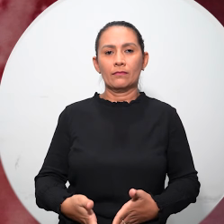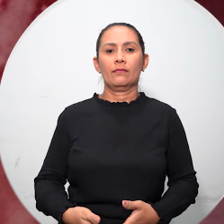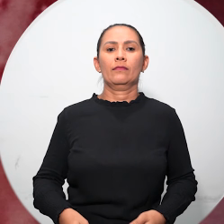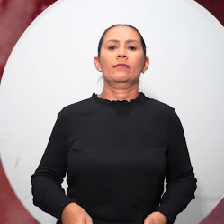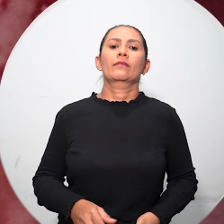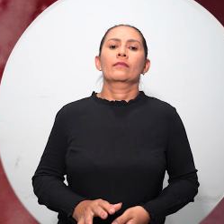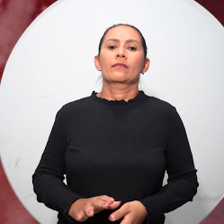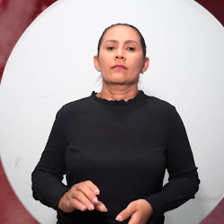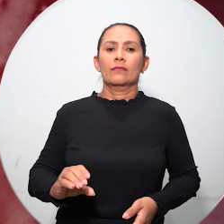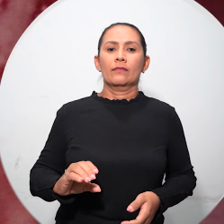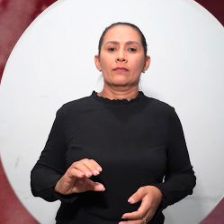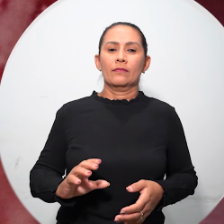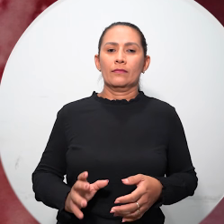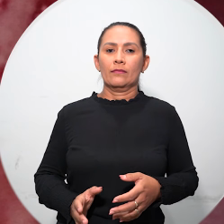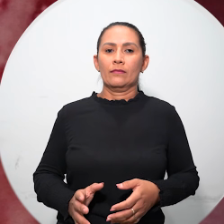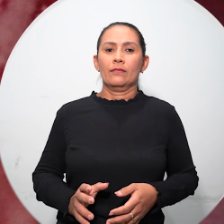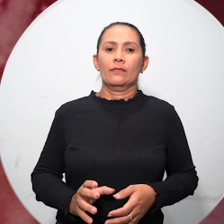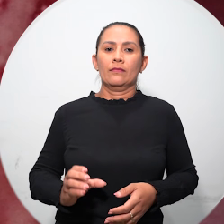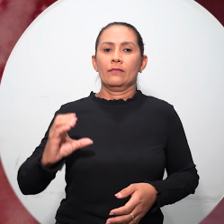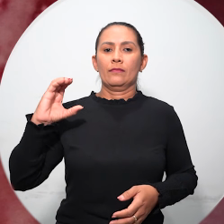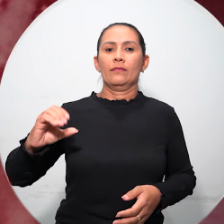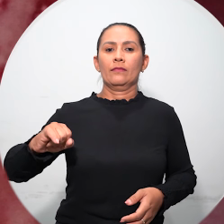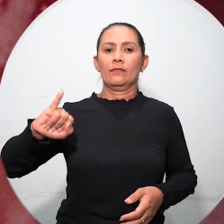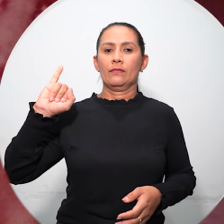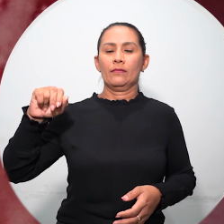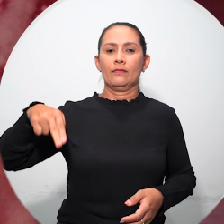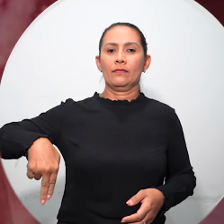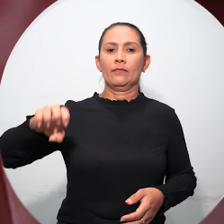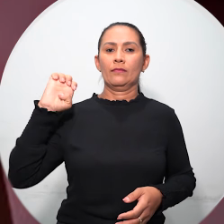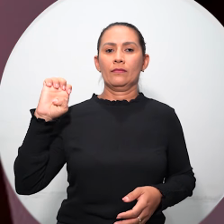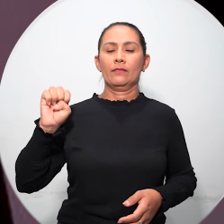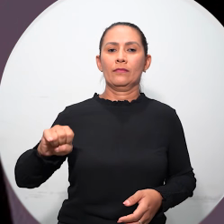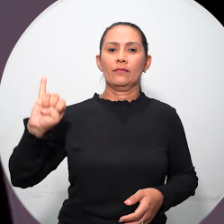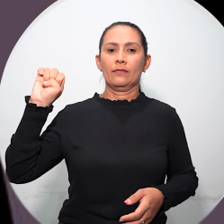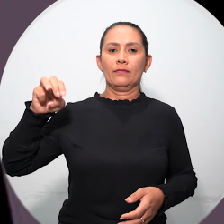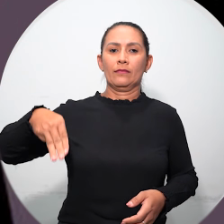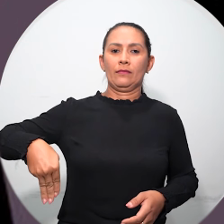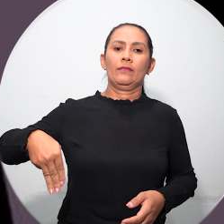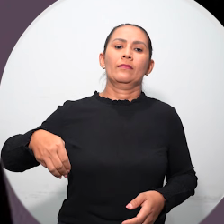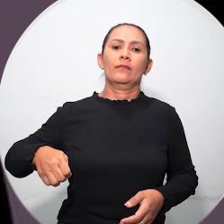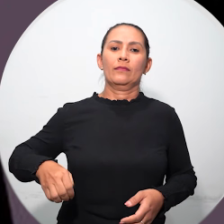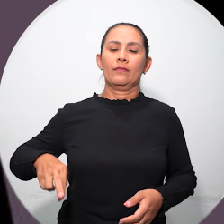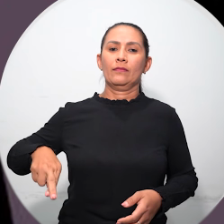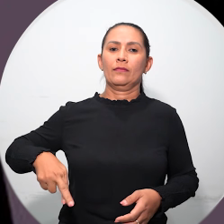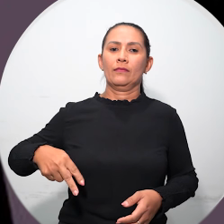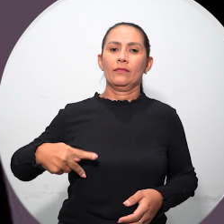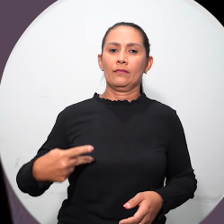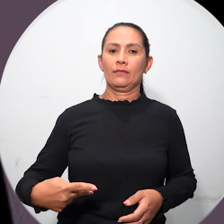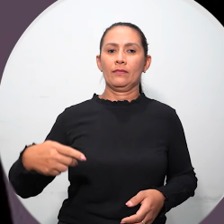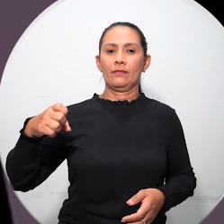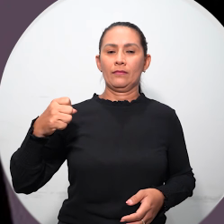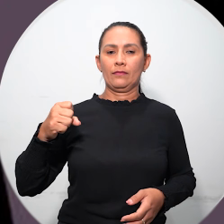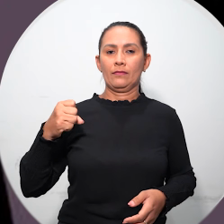nós construímos esse local. Aqui, nesse local nós vamos entrar agora, estamos entrando, era exibido os filmes. Muitos filmes eram